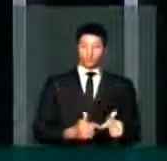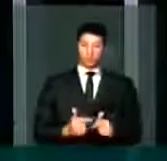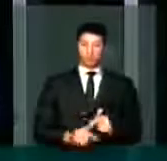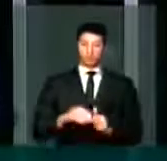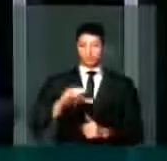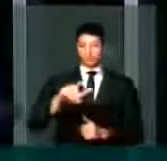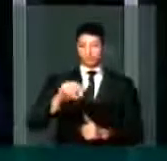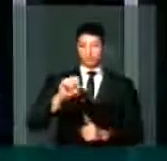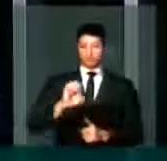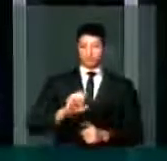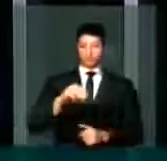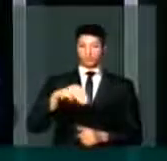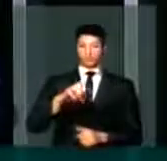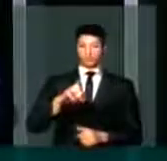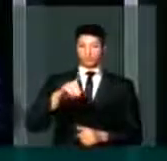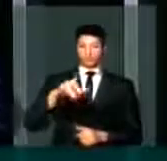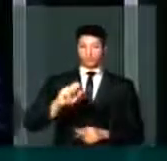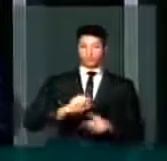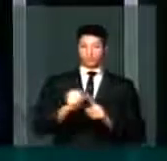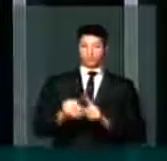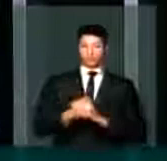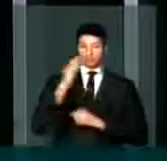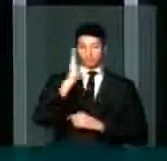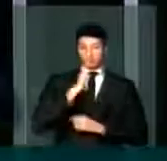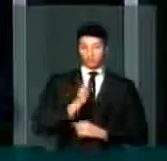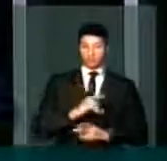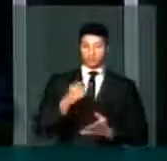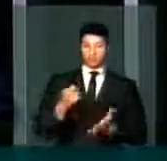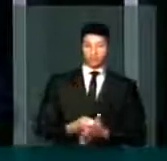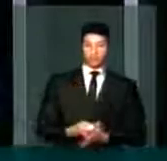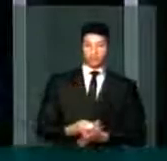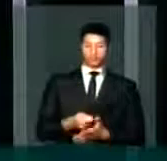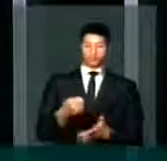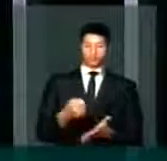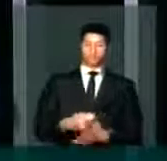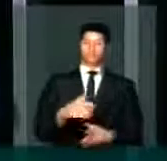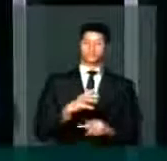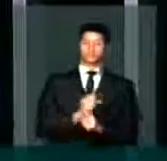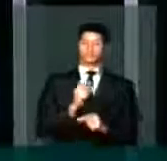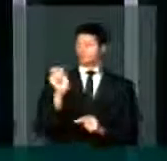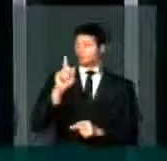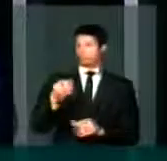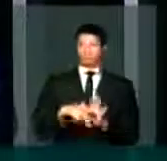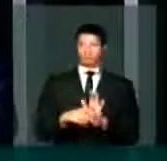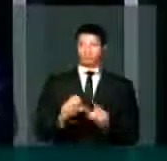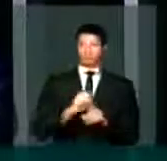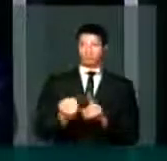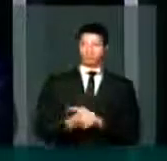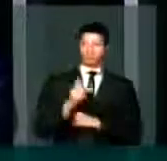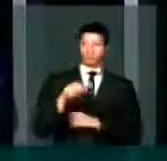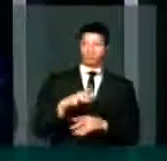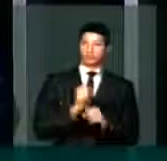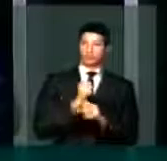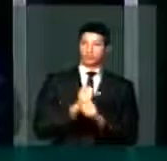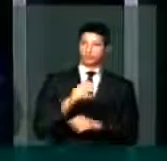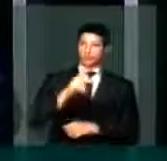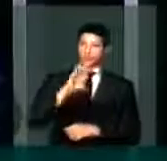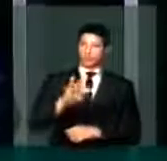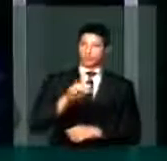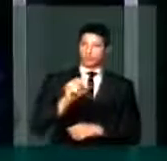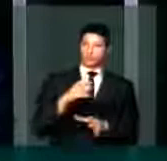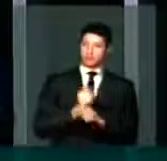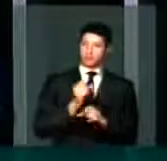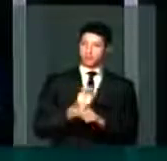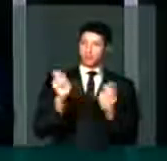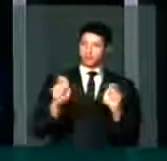na classe média, na sociedade brasileira, o pagador dessa conta que não é da sociedade. Essa é uma conta do PT e